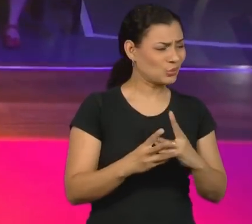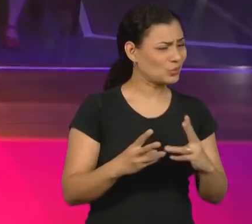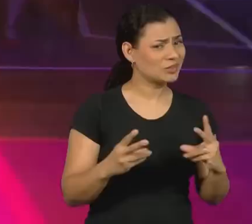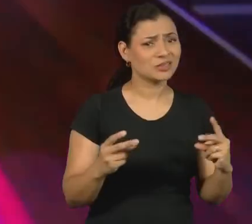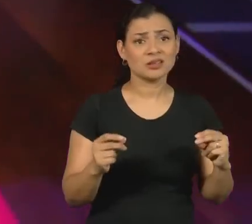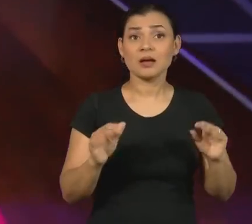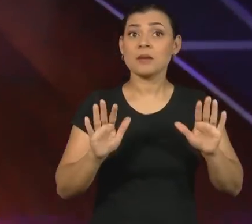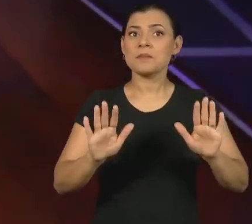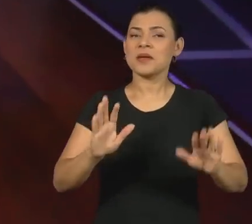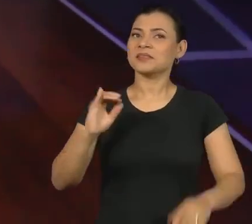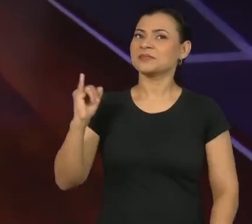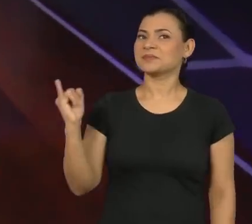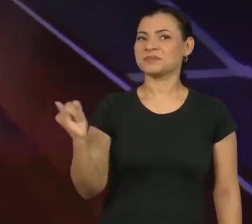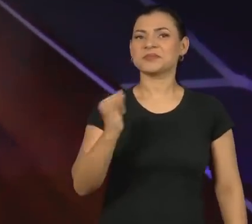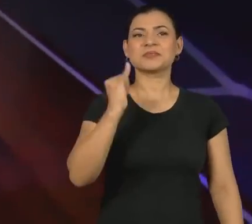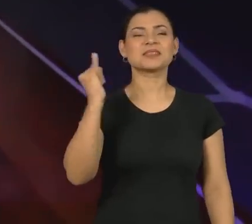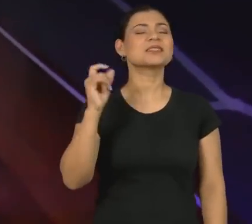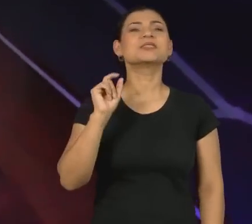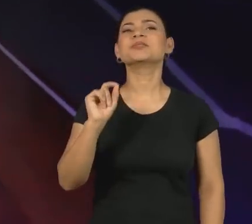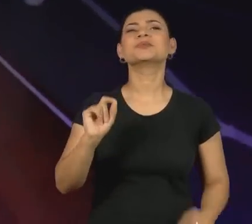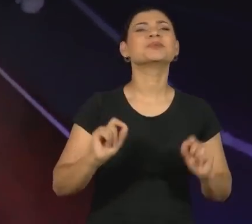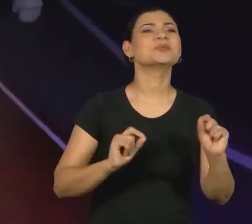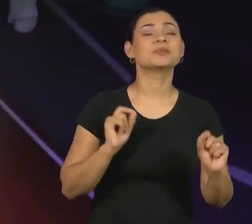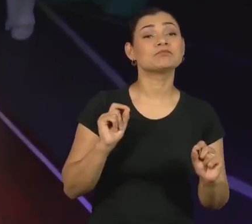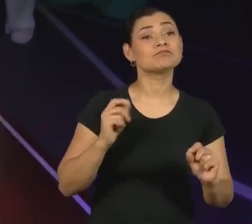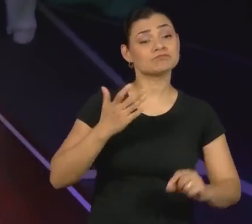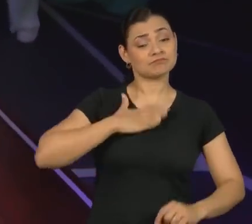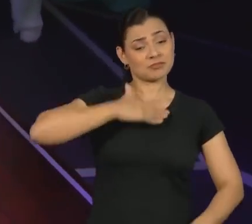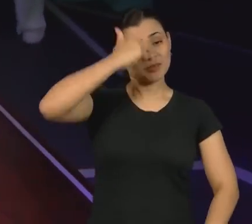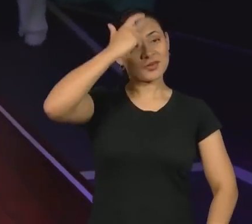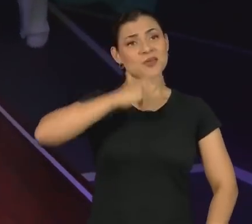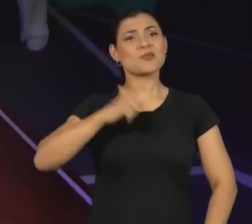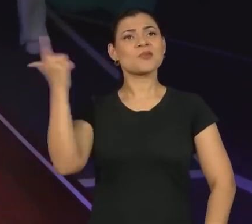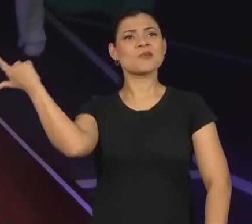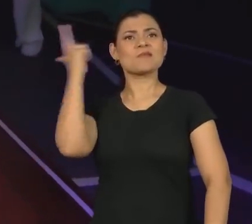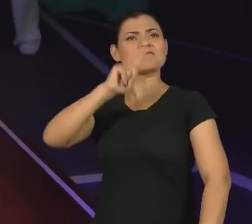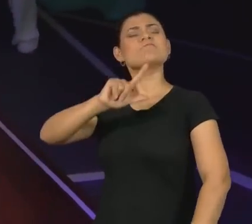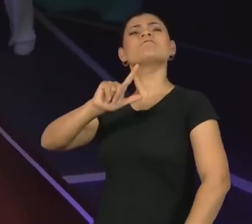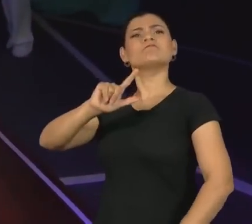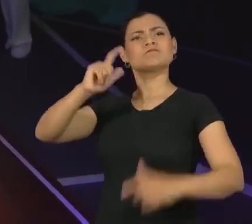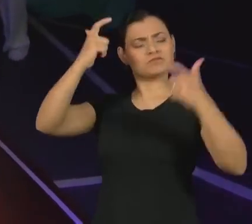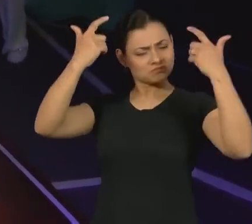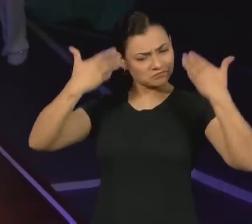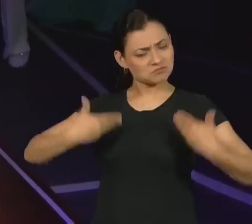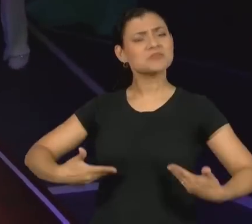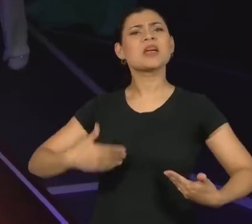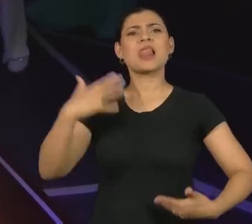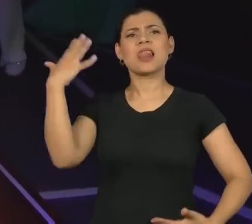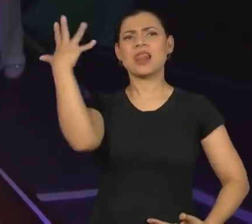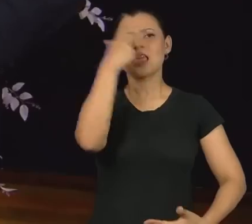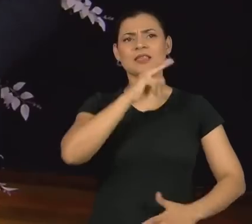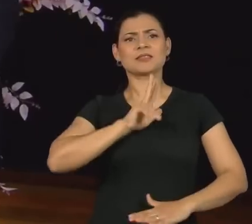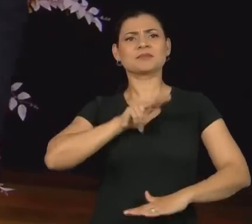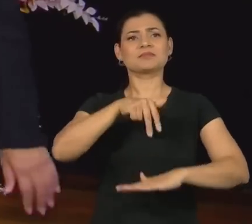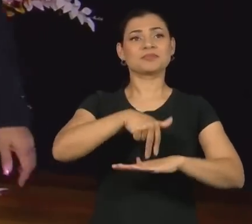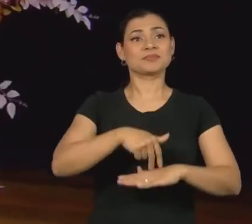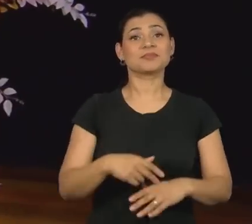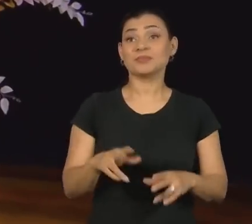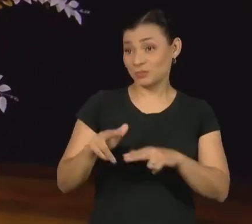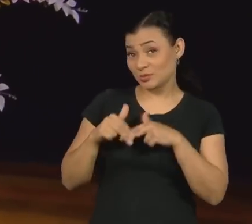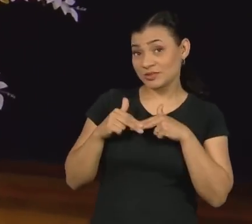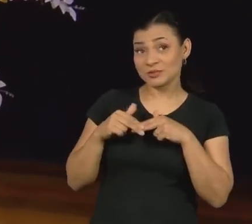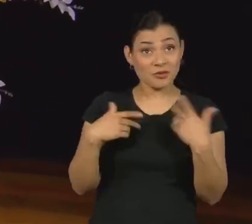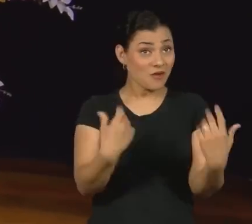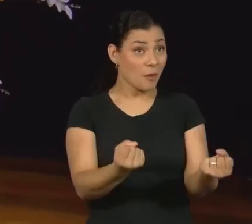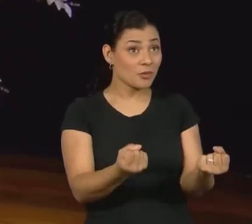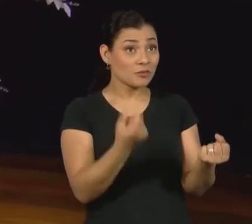mas essencialmente de dizer assim, tô aqui, venci, olha como eu sou linda. É mais ou menos isso. Vamos lá, então é isso que a